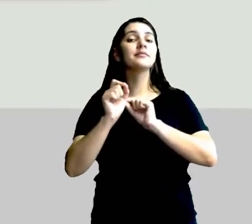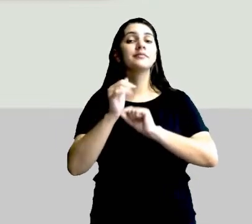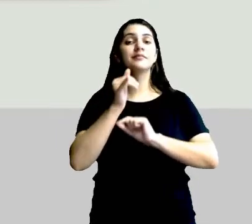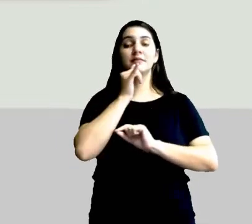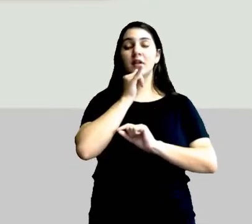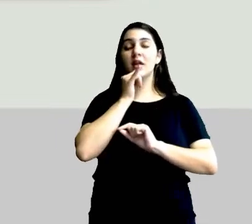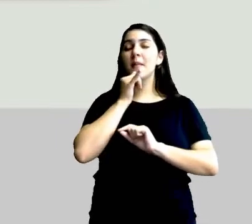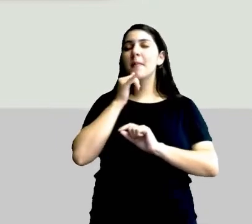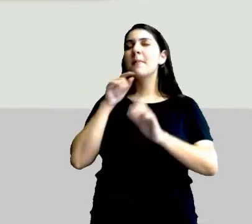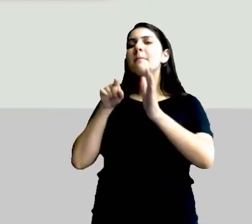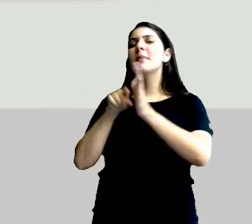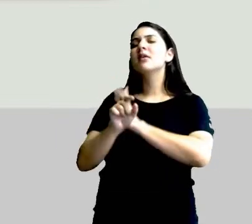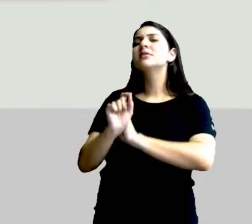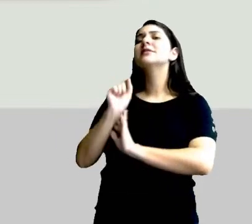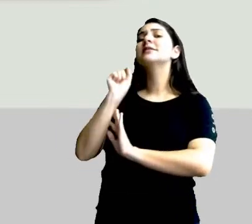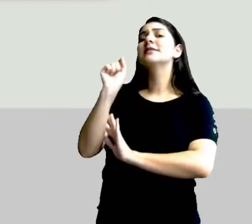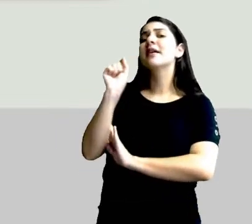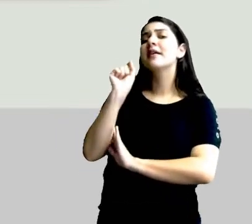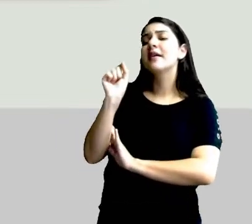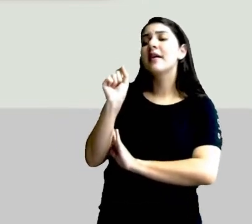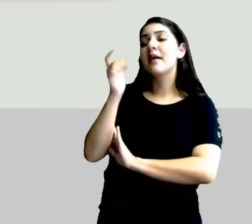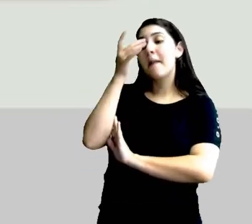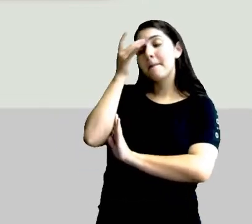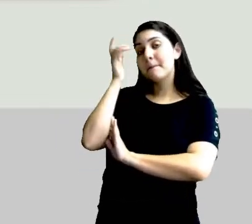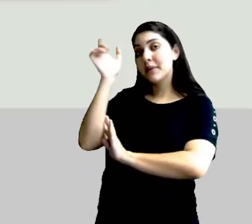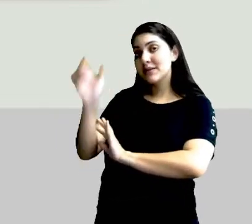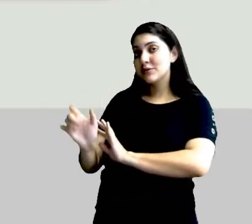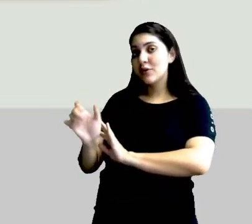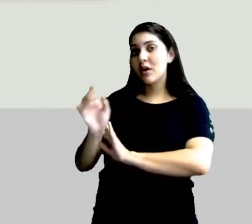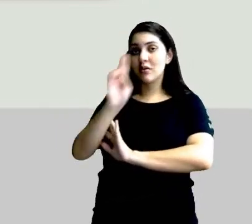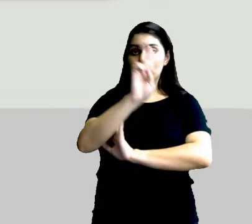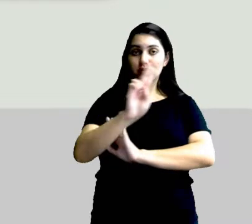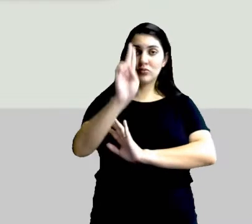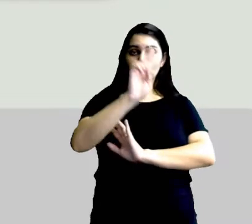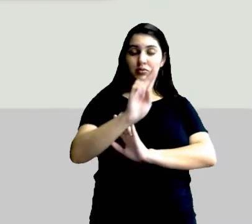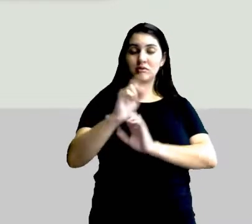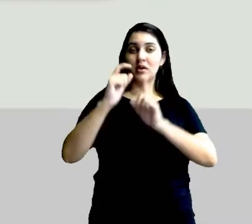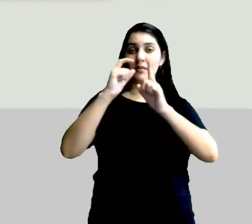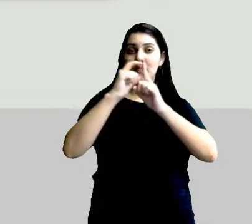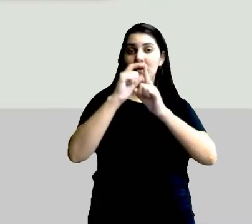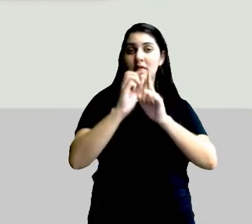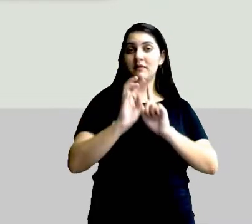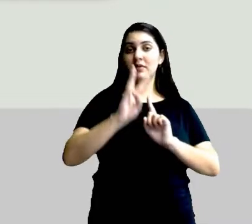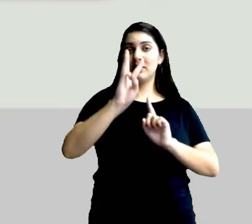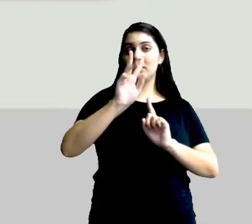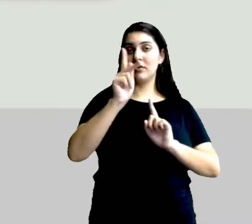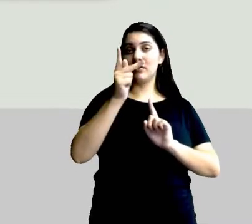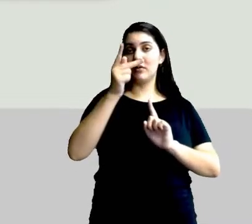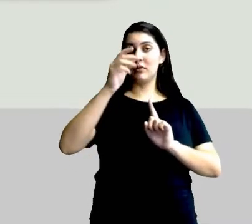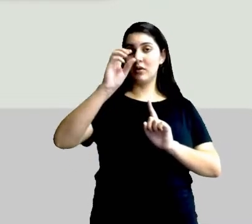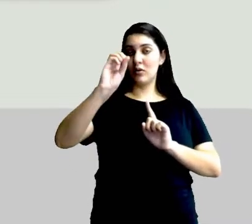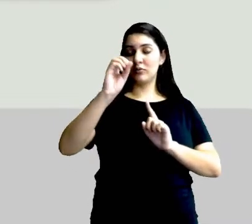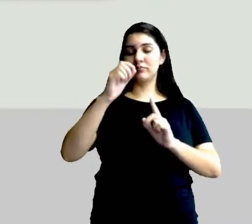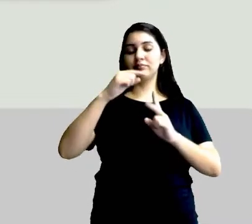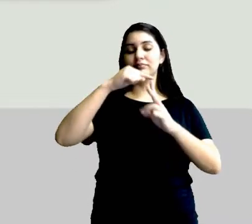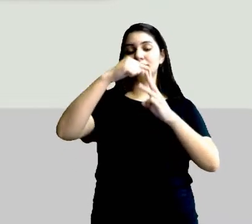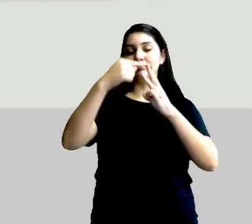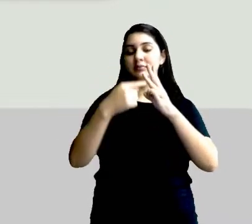sobre alguém ou perguntar quem é determinada pessoa, você utiliza who. São só 3